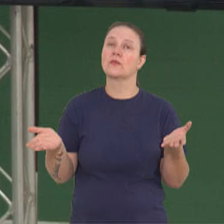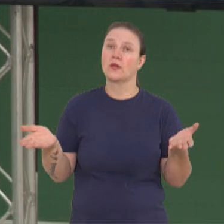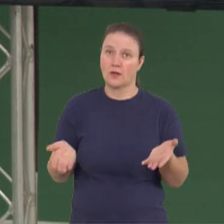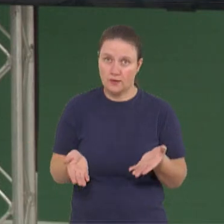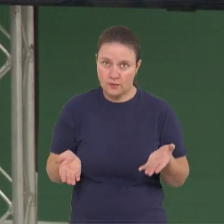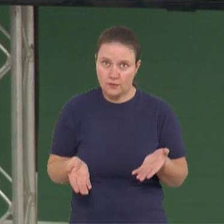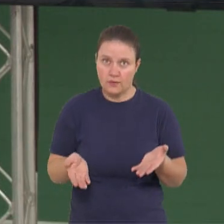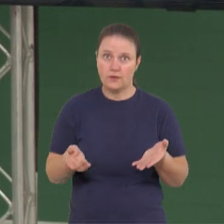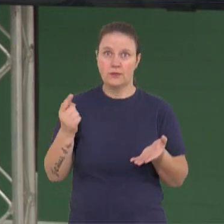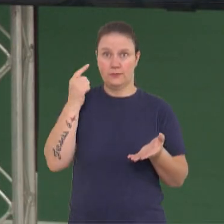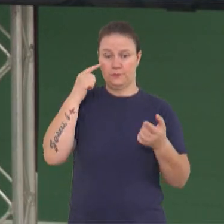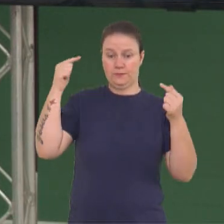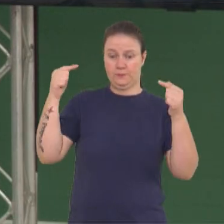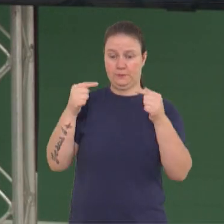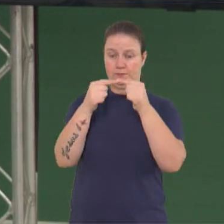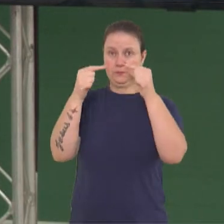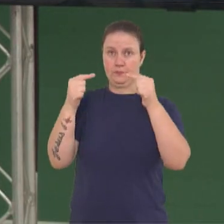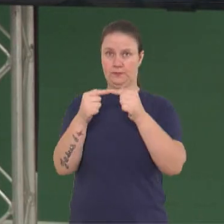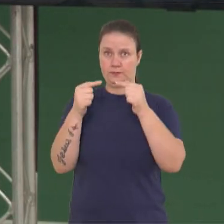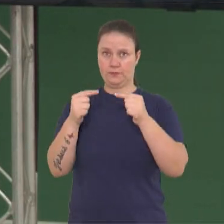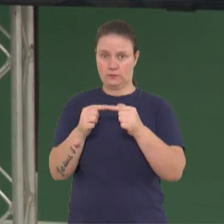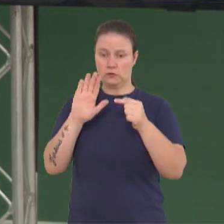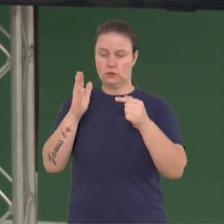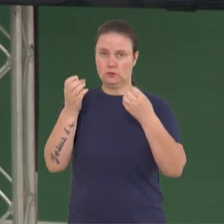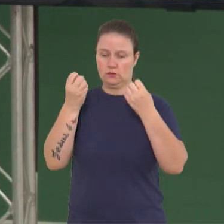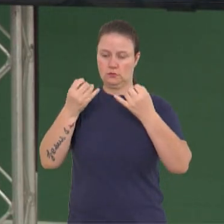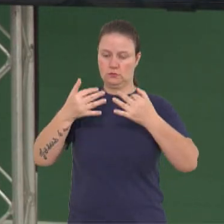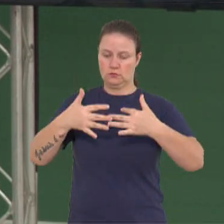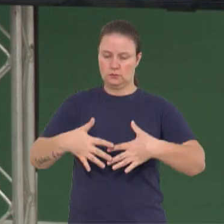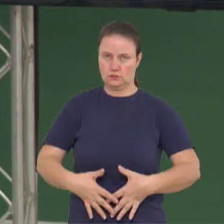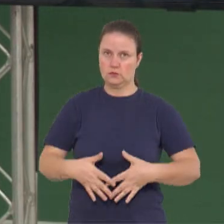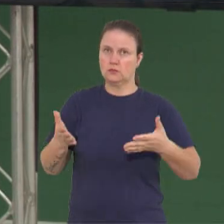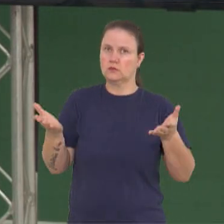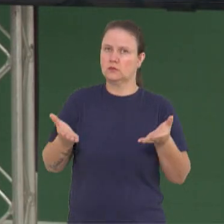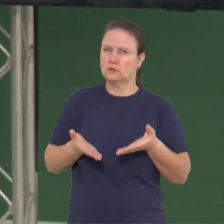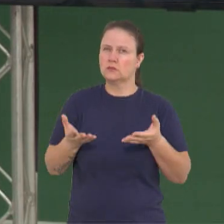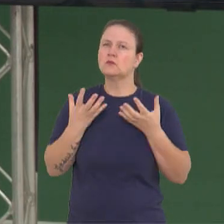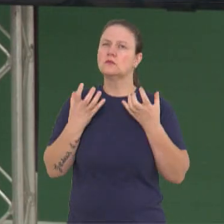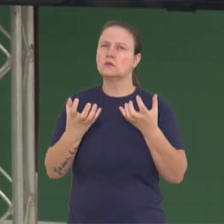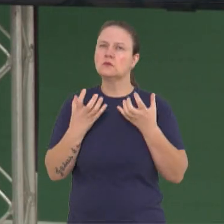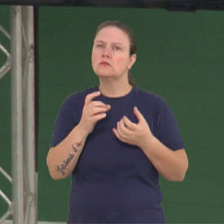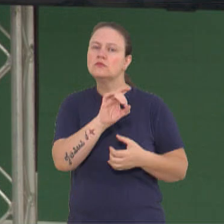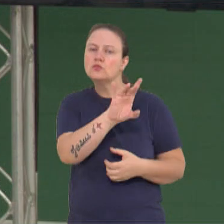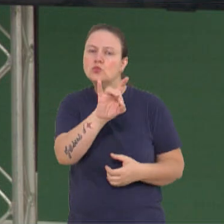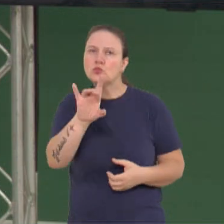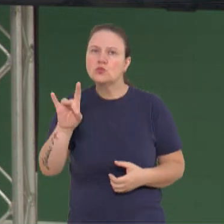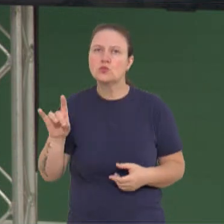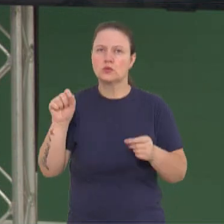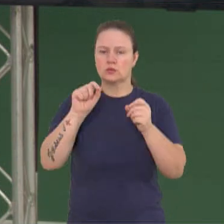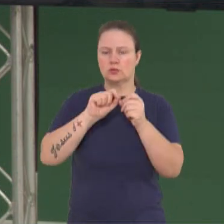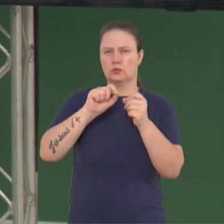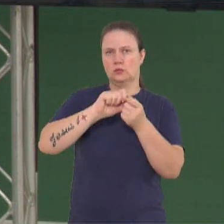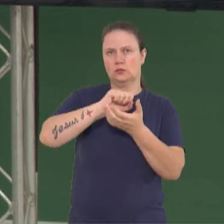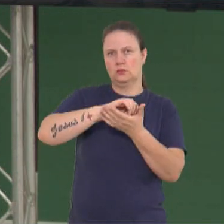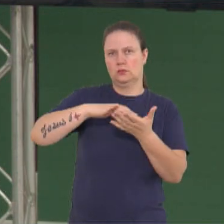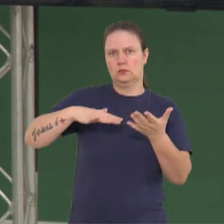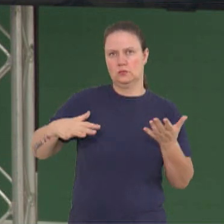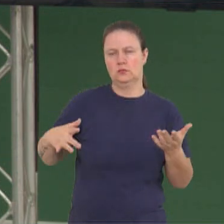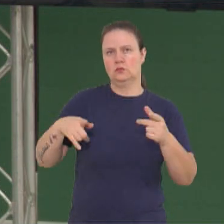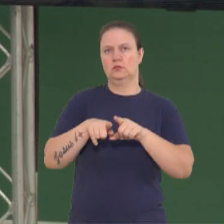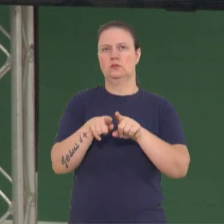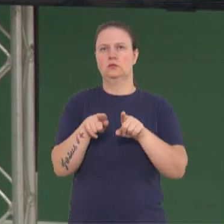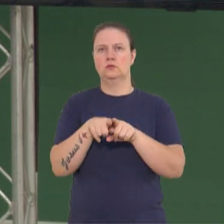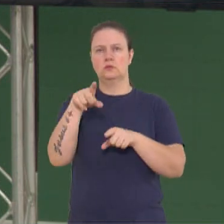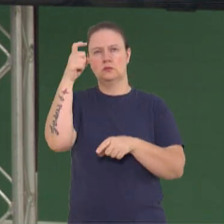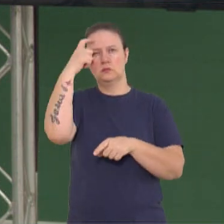Pessoal, com relação ao que foi falado agora, gostaria que vocês fizessem esta atividade